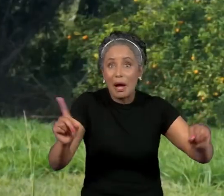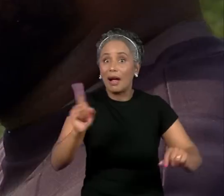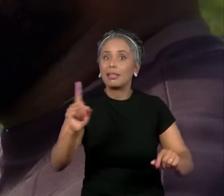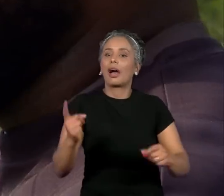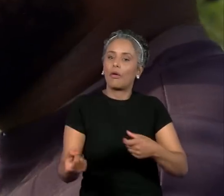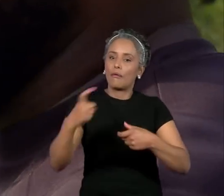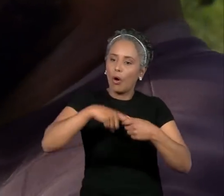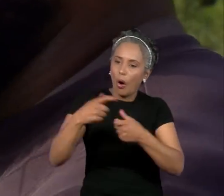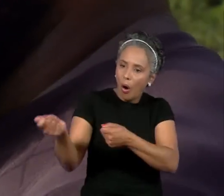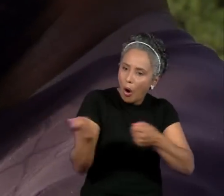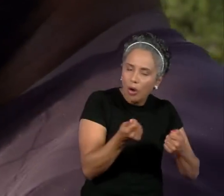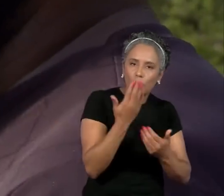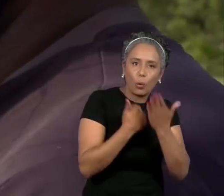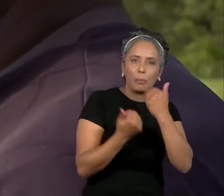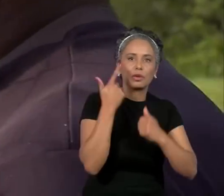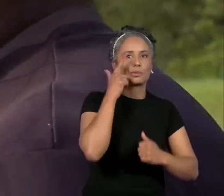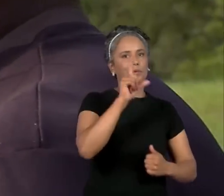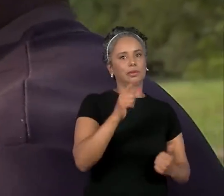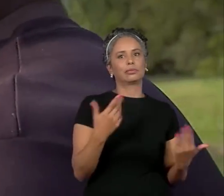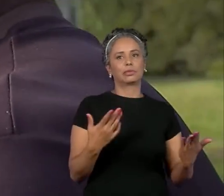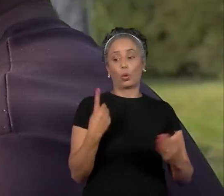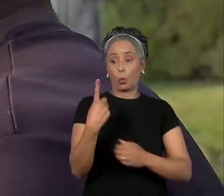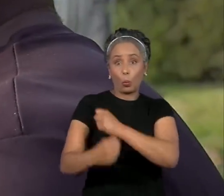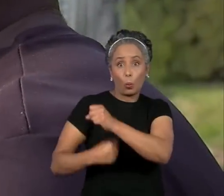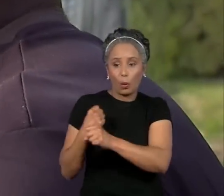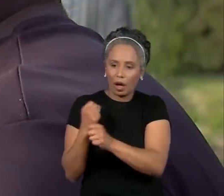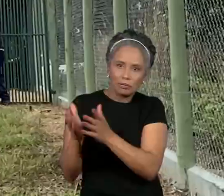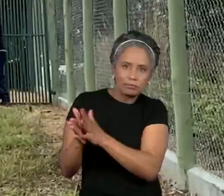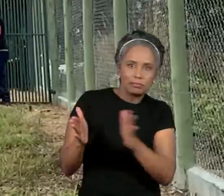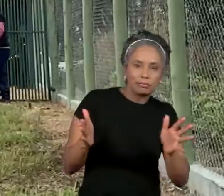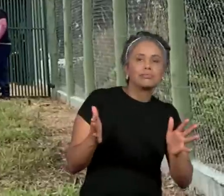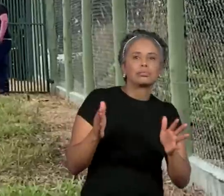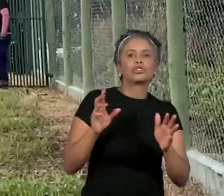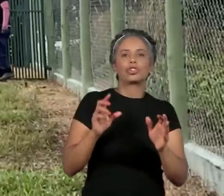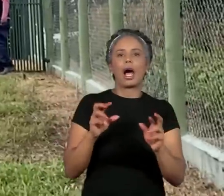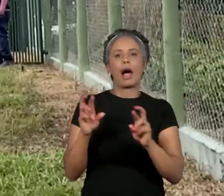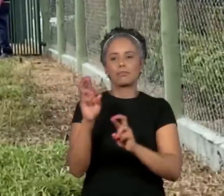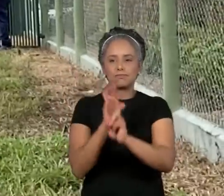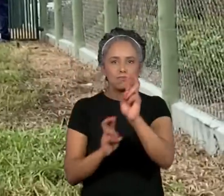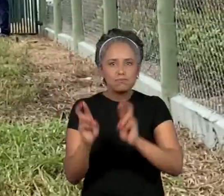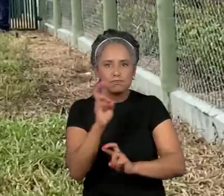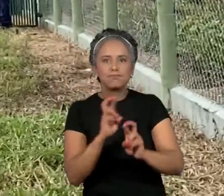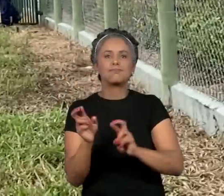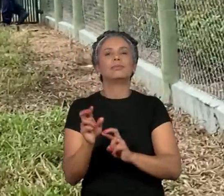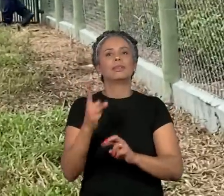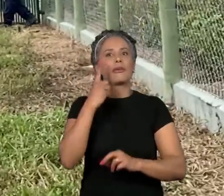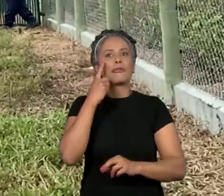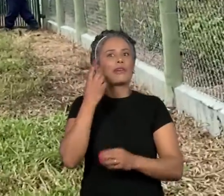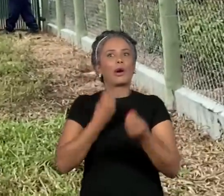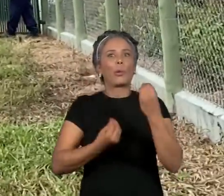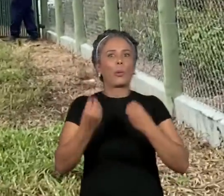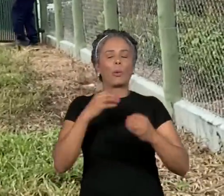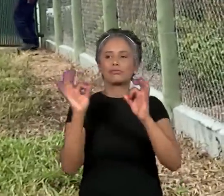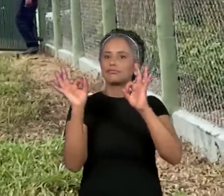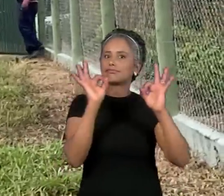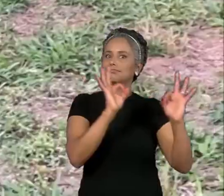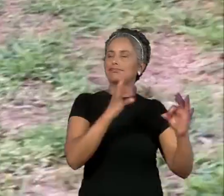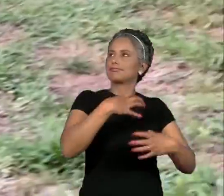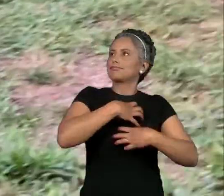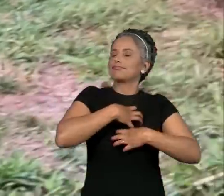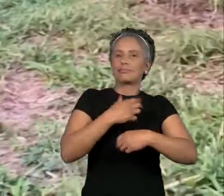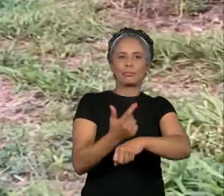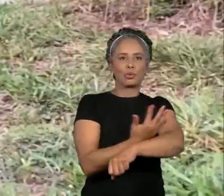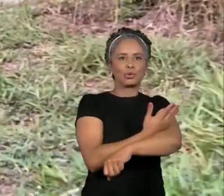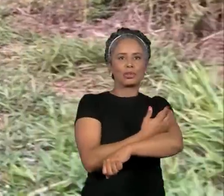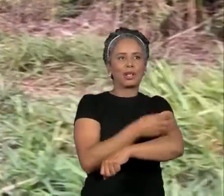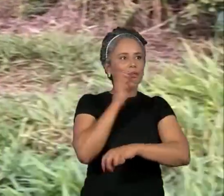um ano, Chico tratou de Canelinha e acompanhou a soltura. Ele conta emocionado como se sentiu ao ver o lobo